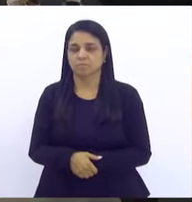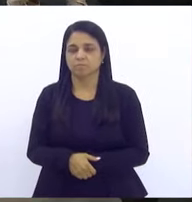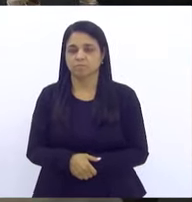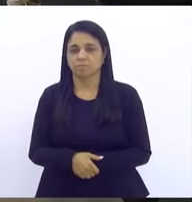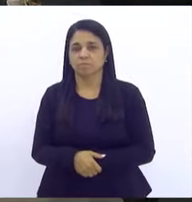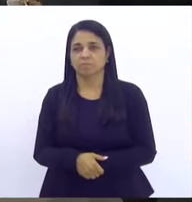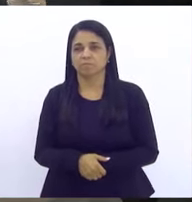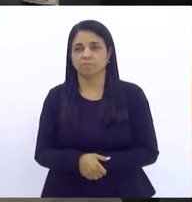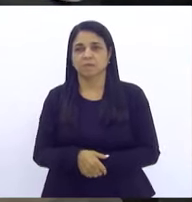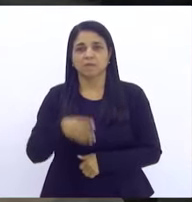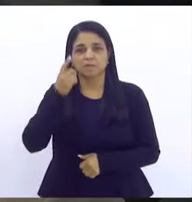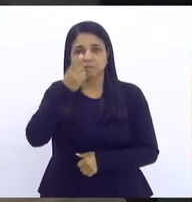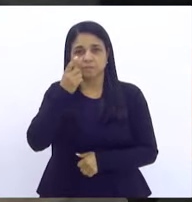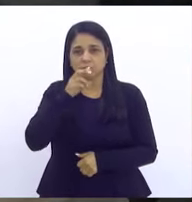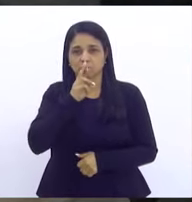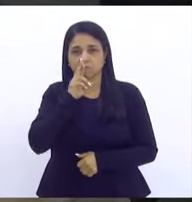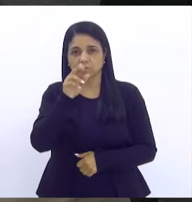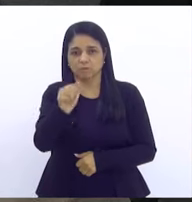Deputado Rodrigo Amorim.